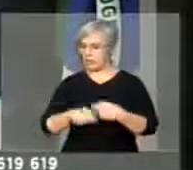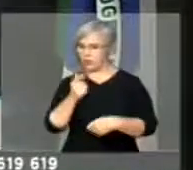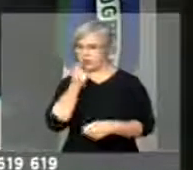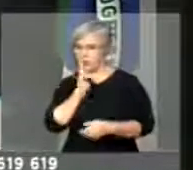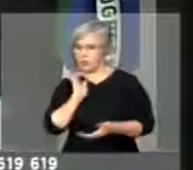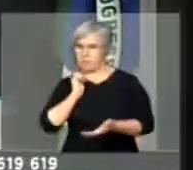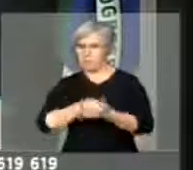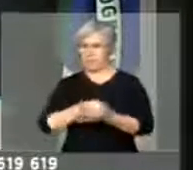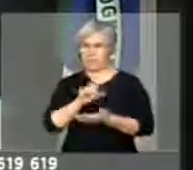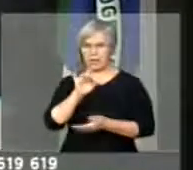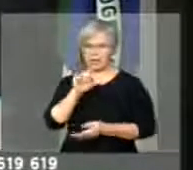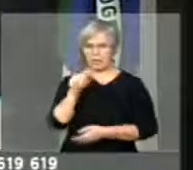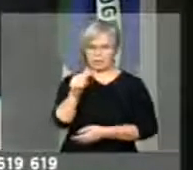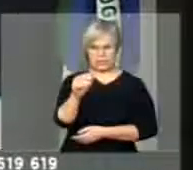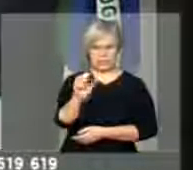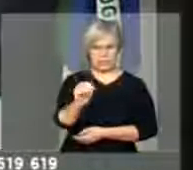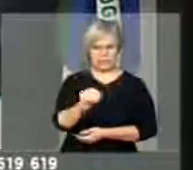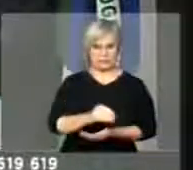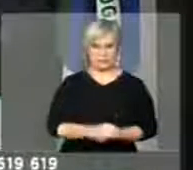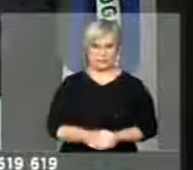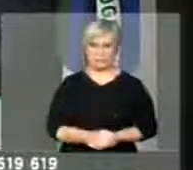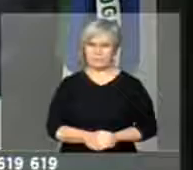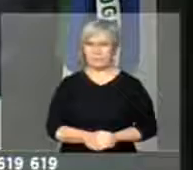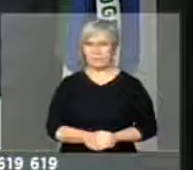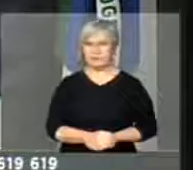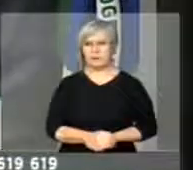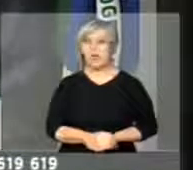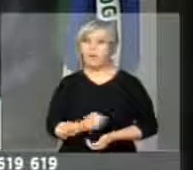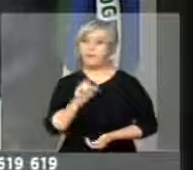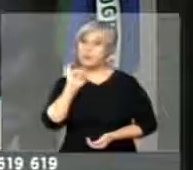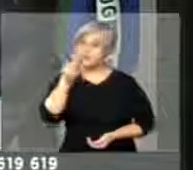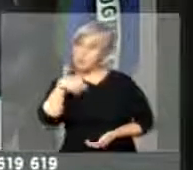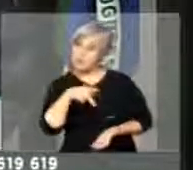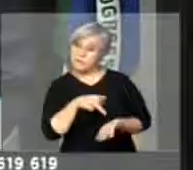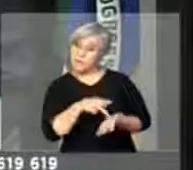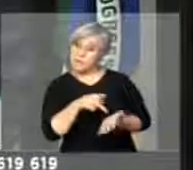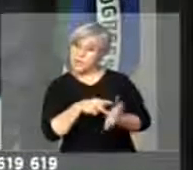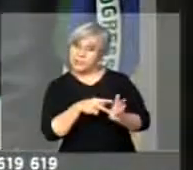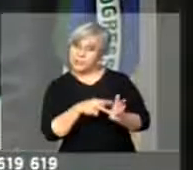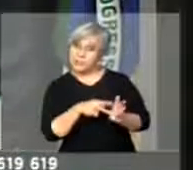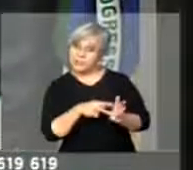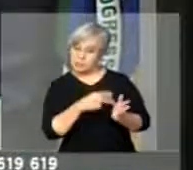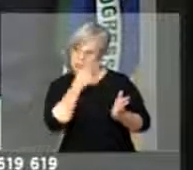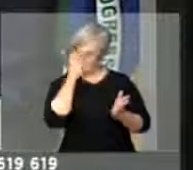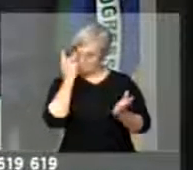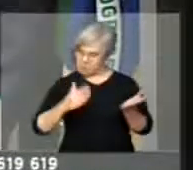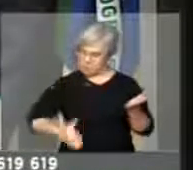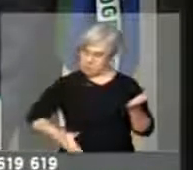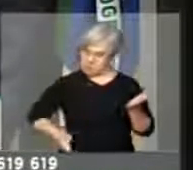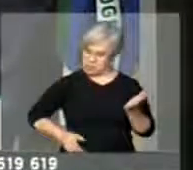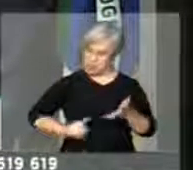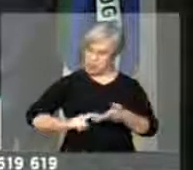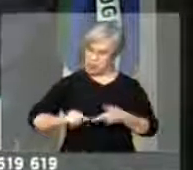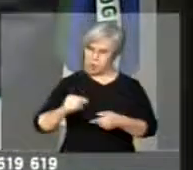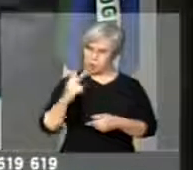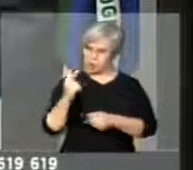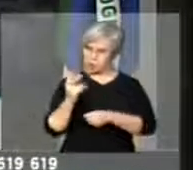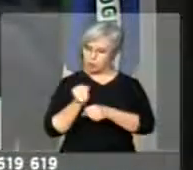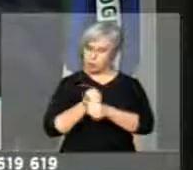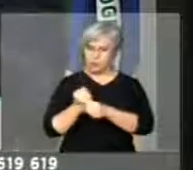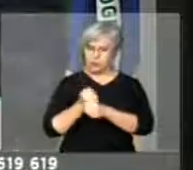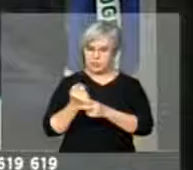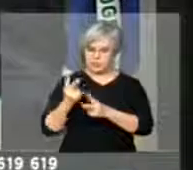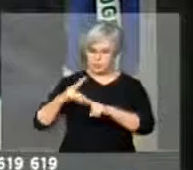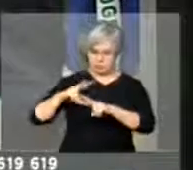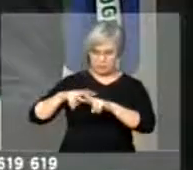70. Ora, se isso fosse verdade, o criminoso sairia 2 anos após com